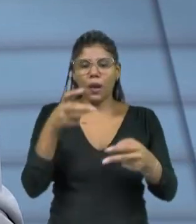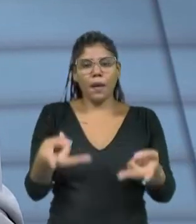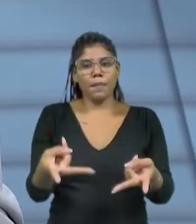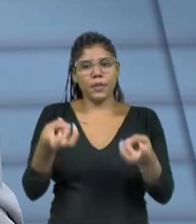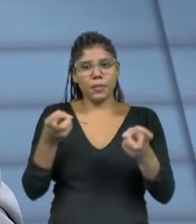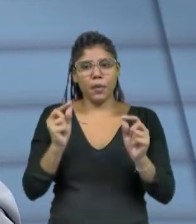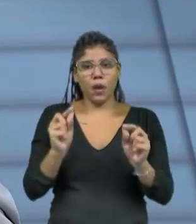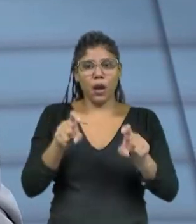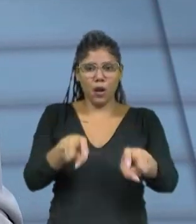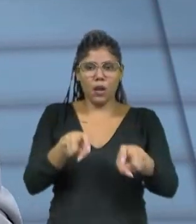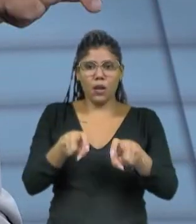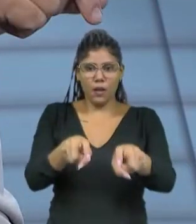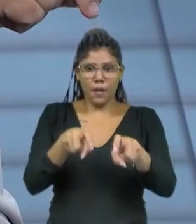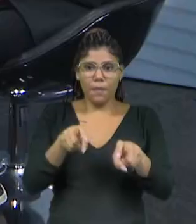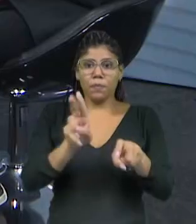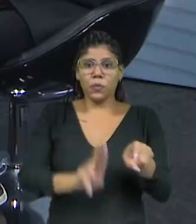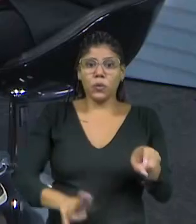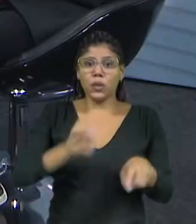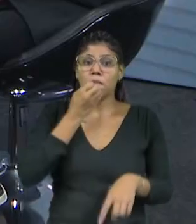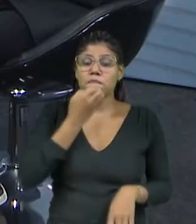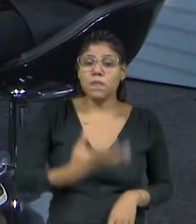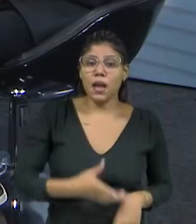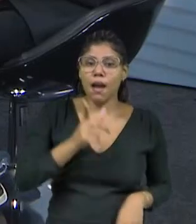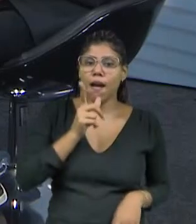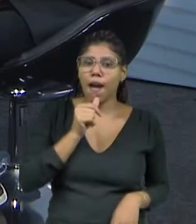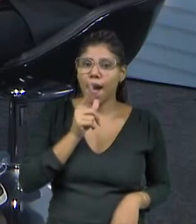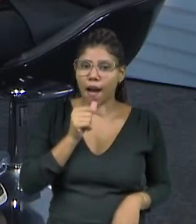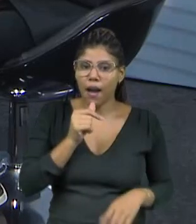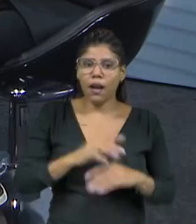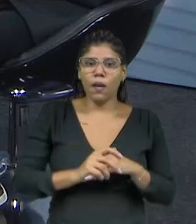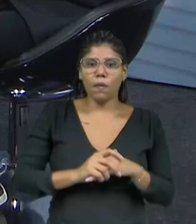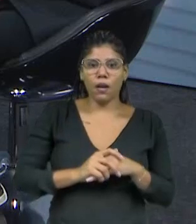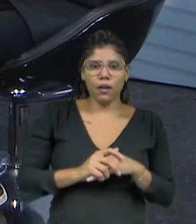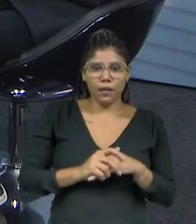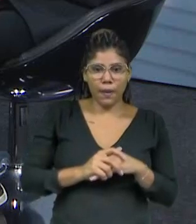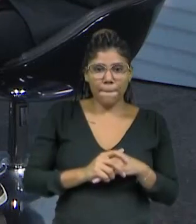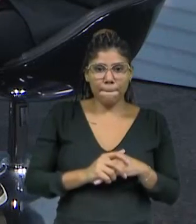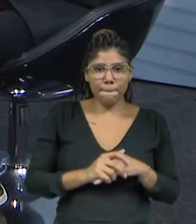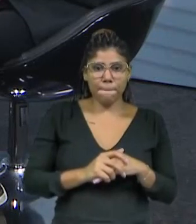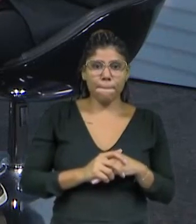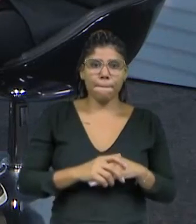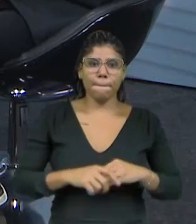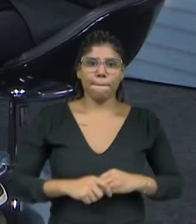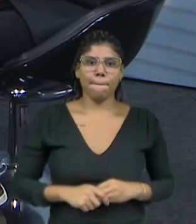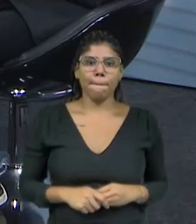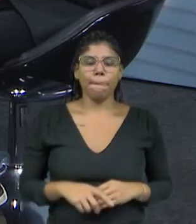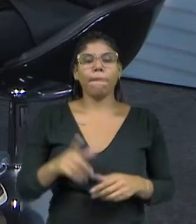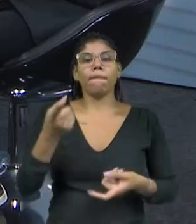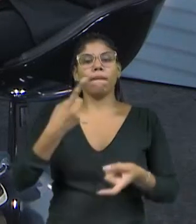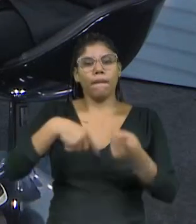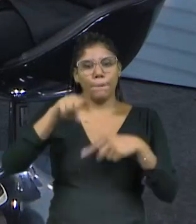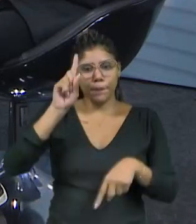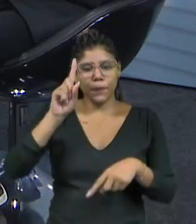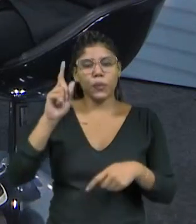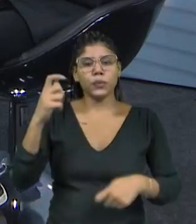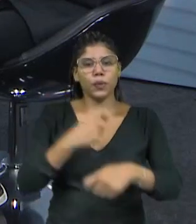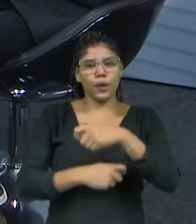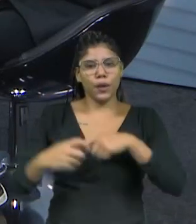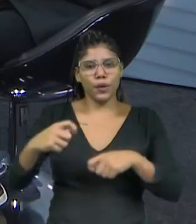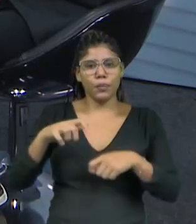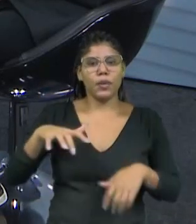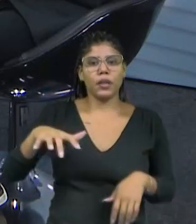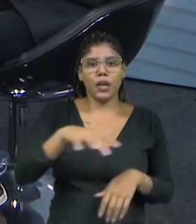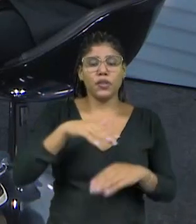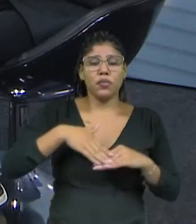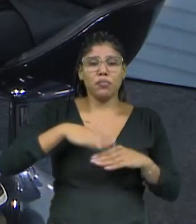agronegócio, usando bem a água, usando bem culturas de alto valor agregado, pronto, mudaram a realidade econômica de uma região